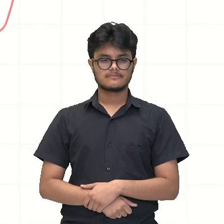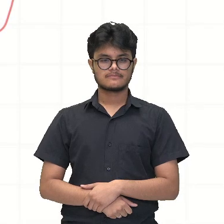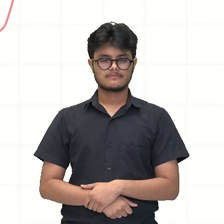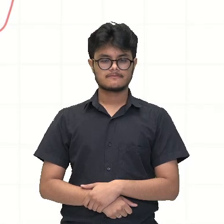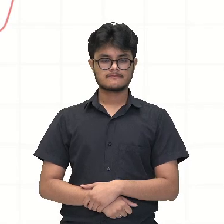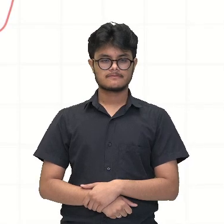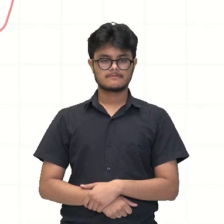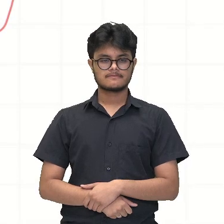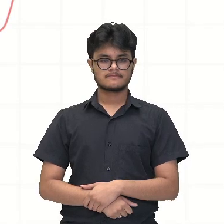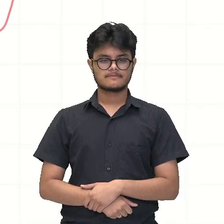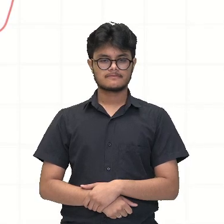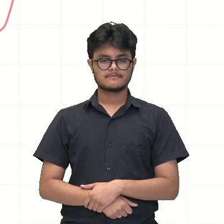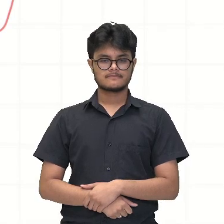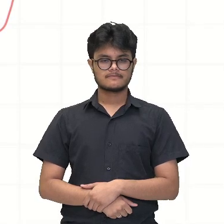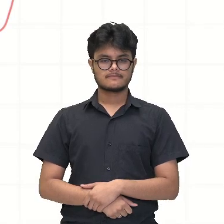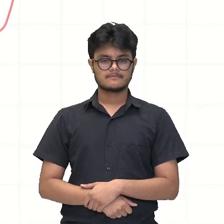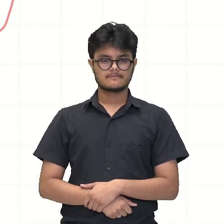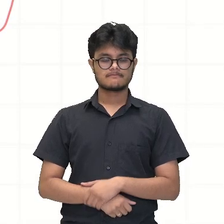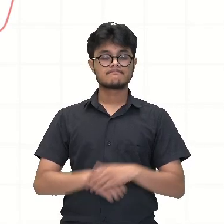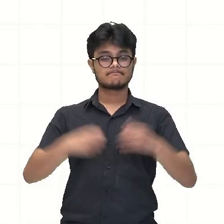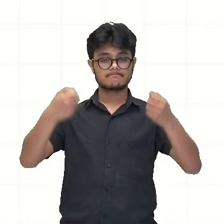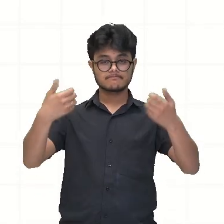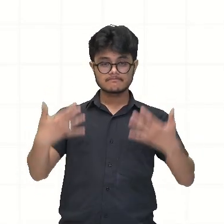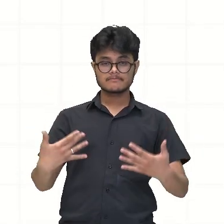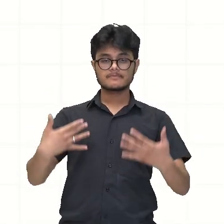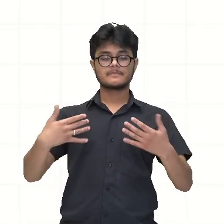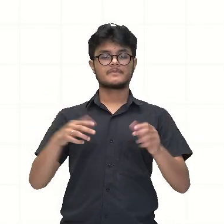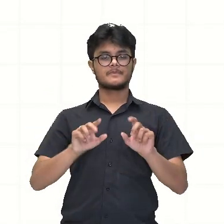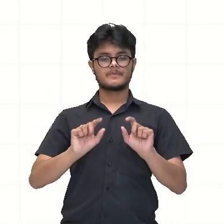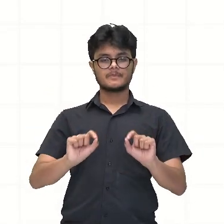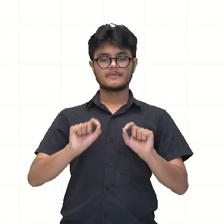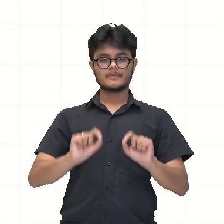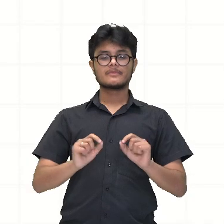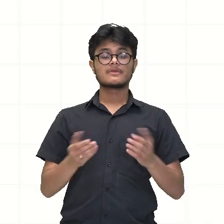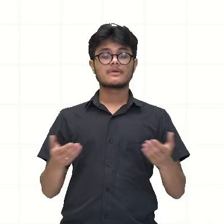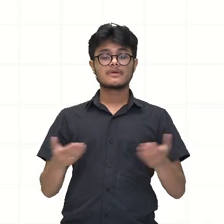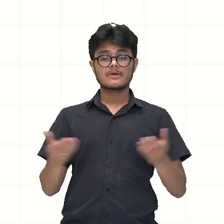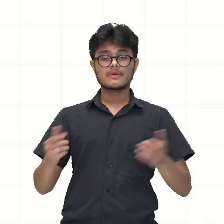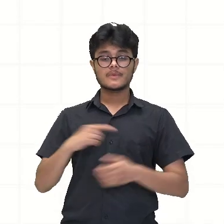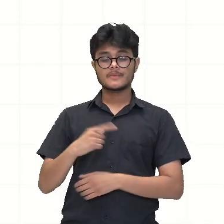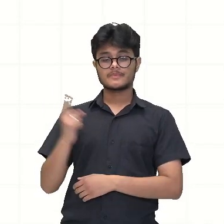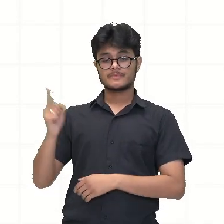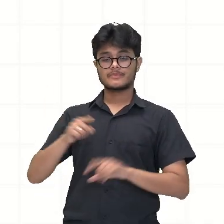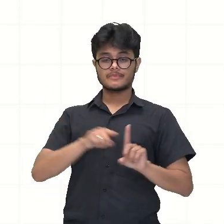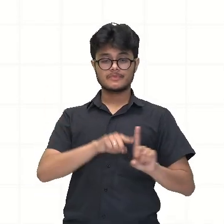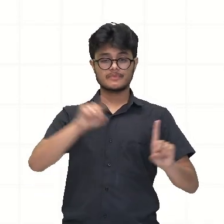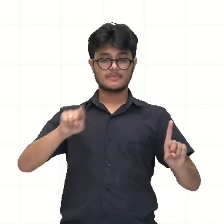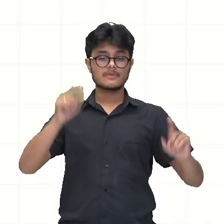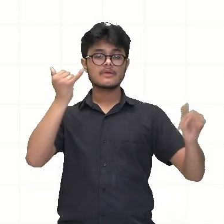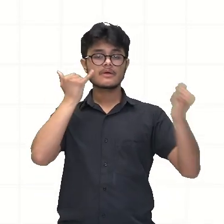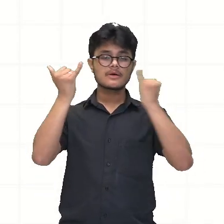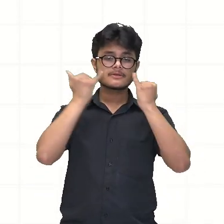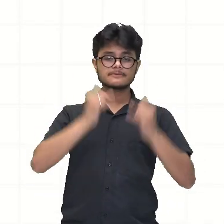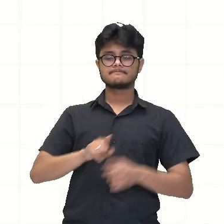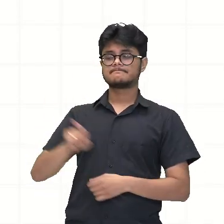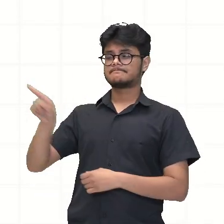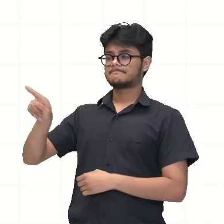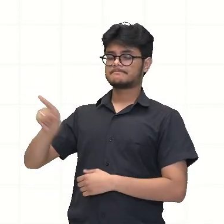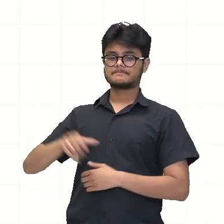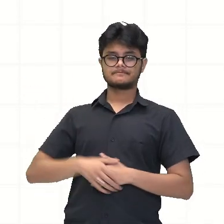Então, aqui, ó, todas as explicações para vocês, e agora a gente tem aqui, analisando aqui o